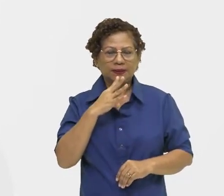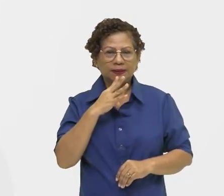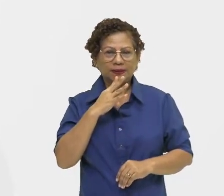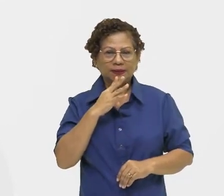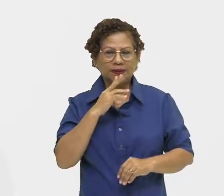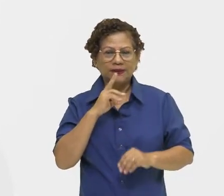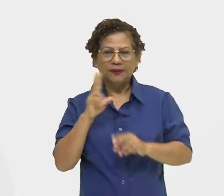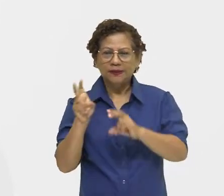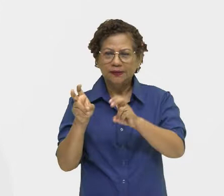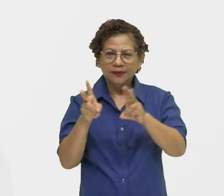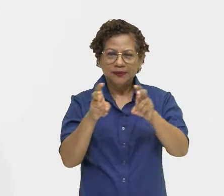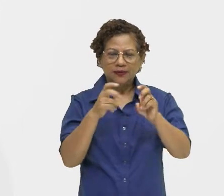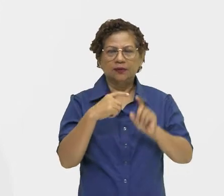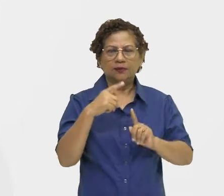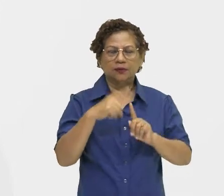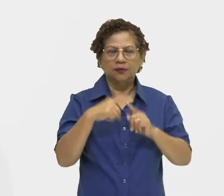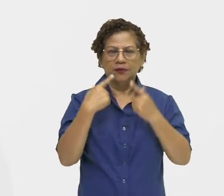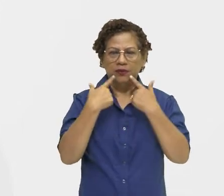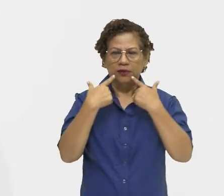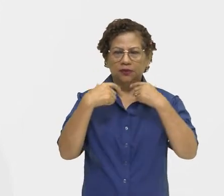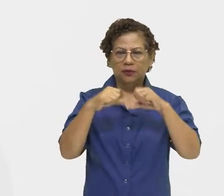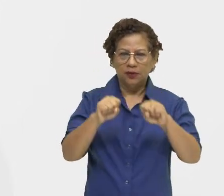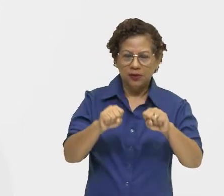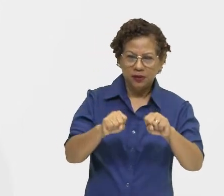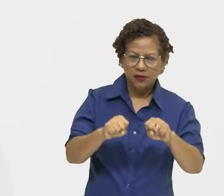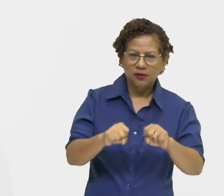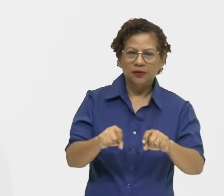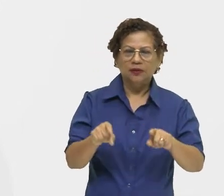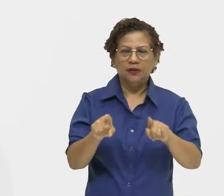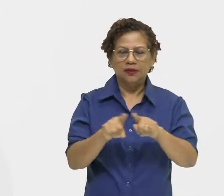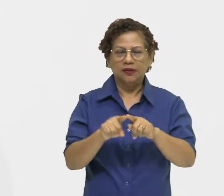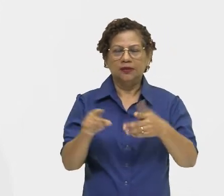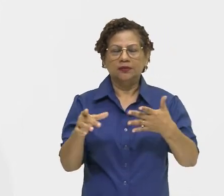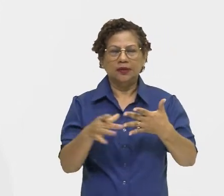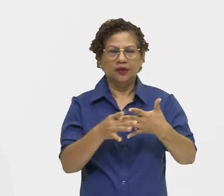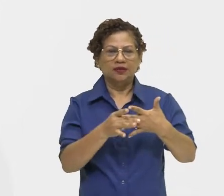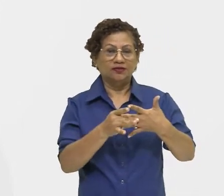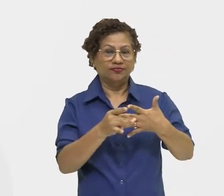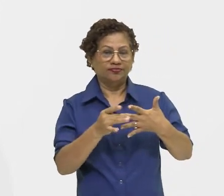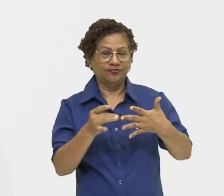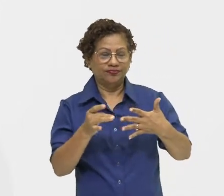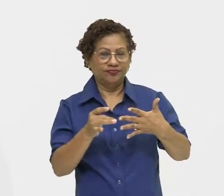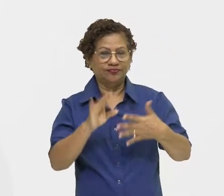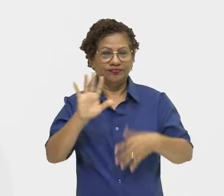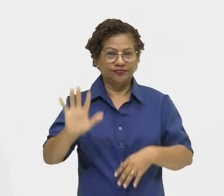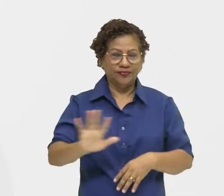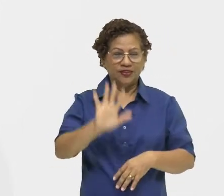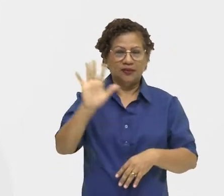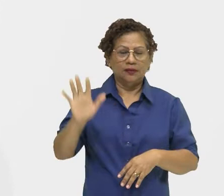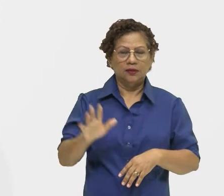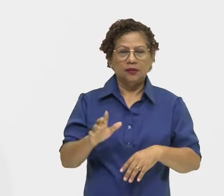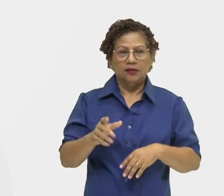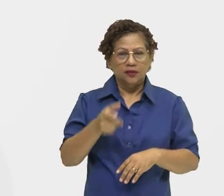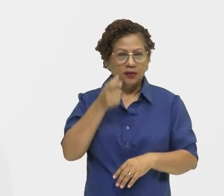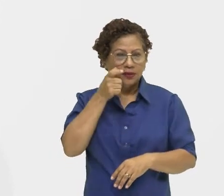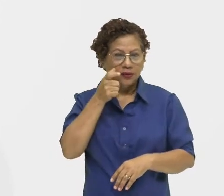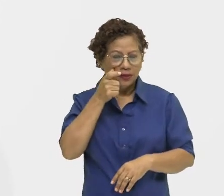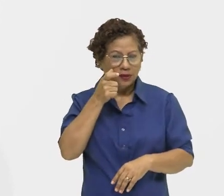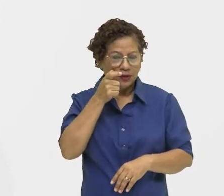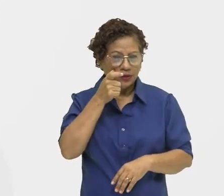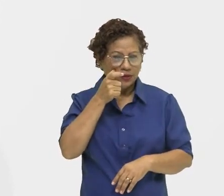das diferentes linguagens e suas semioses em funções de interesses pessoais